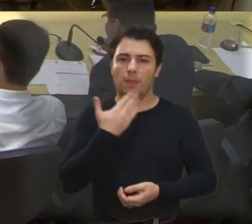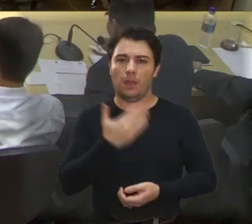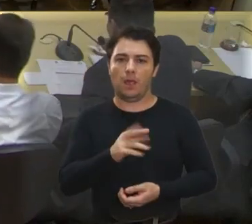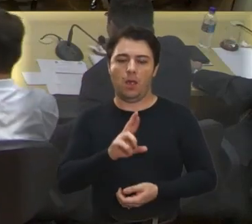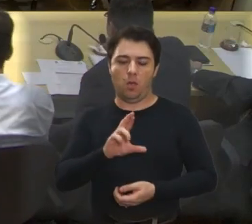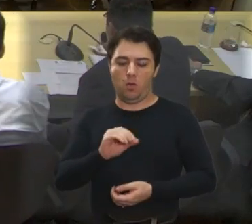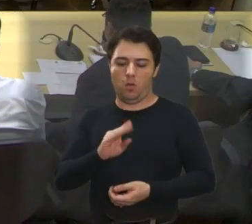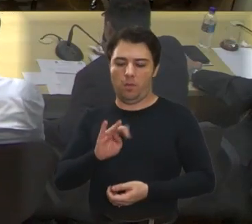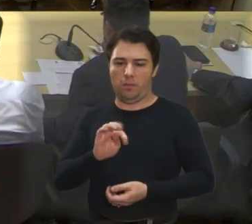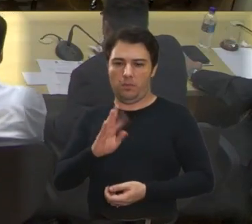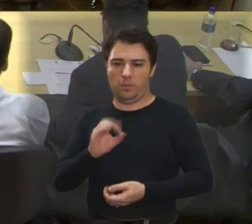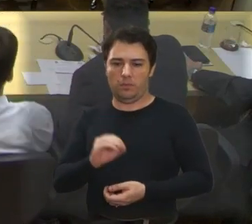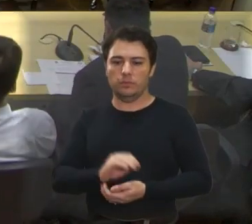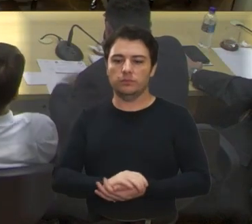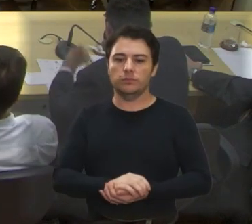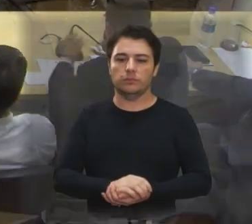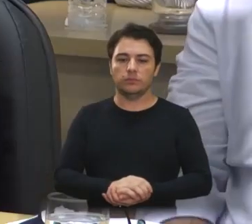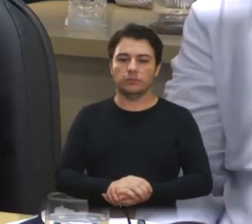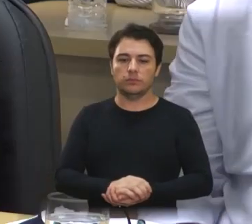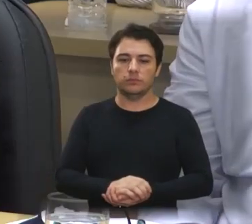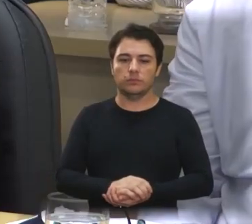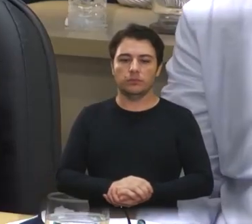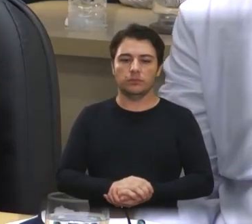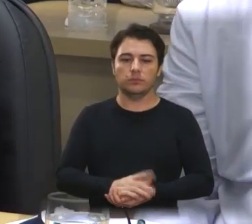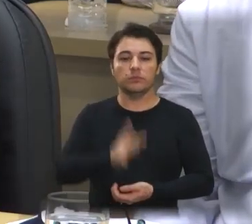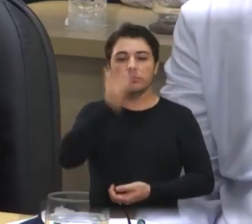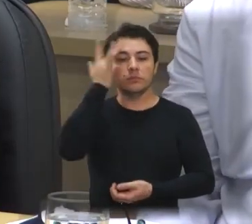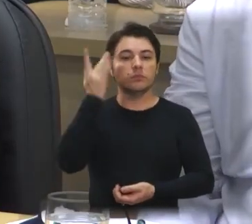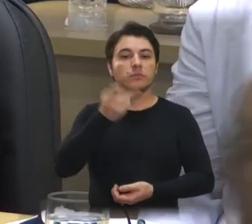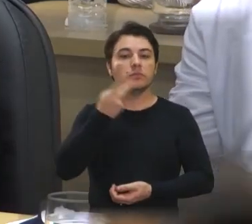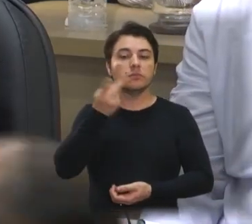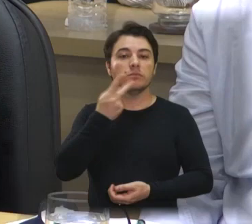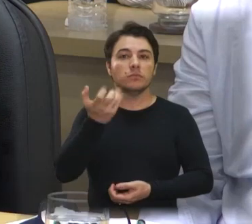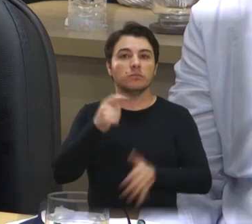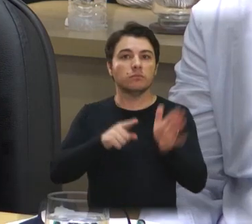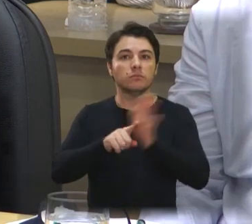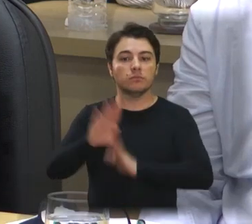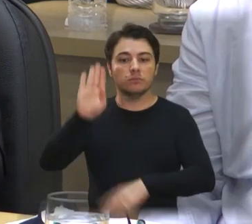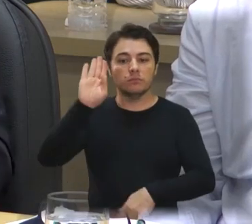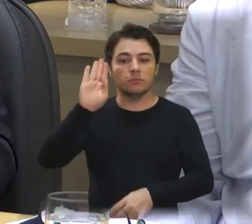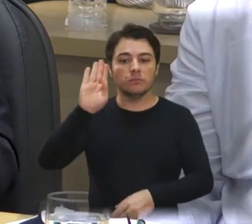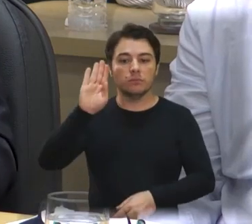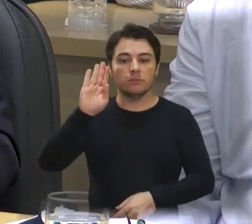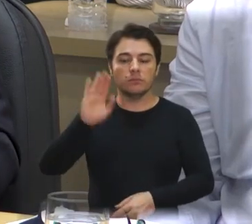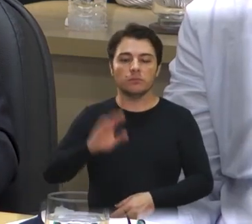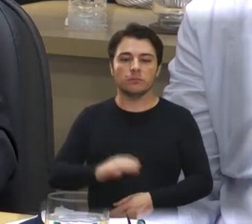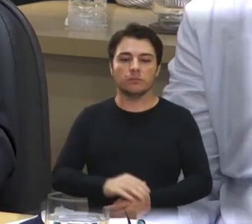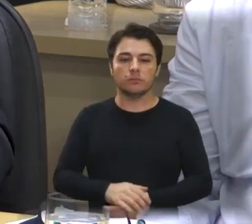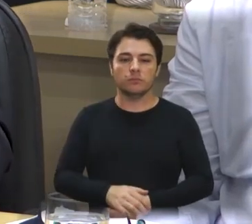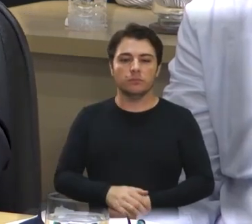José Roberto mais alguém gostaria de fazer uma pergunta